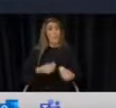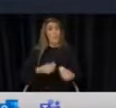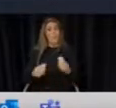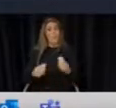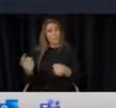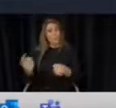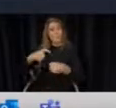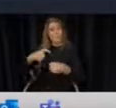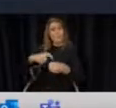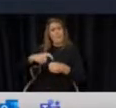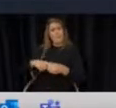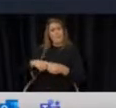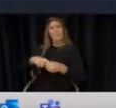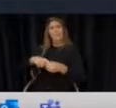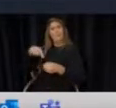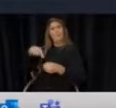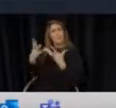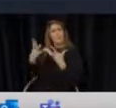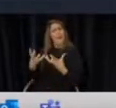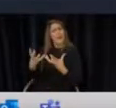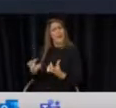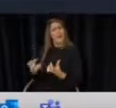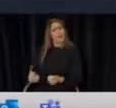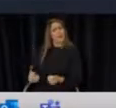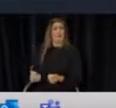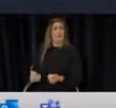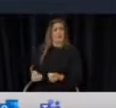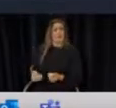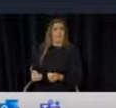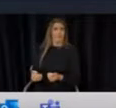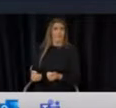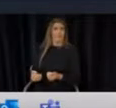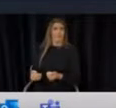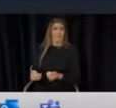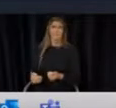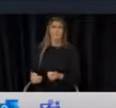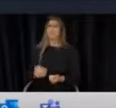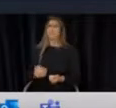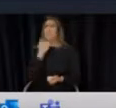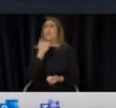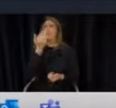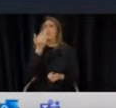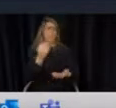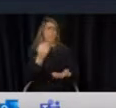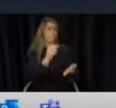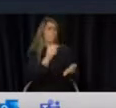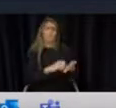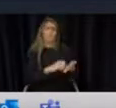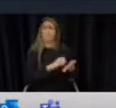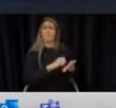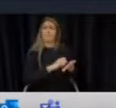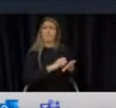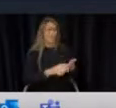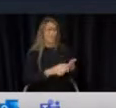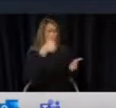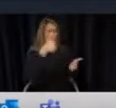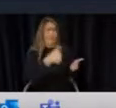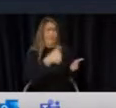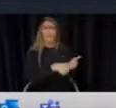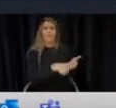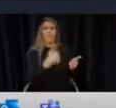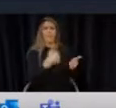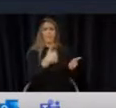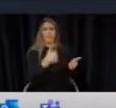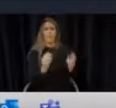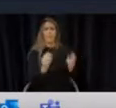segue até hoje. Não adianta deixarmos nada por escrito, nada registrado, porque não tem valor.